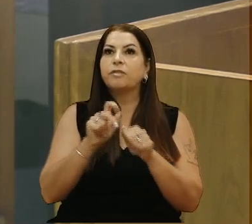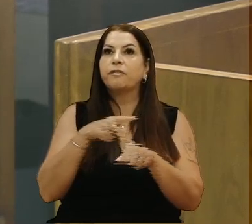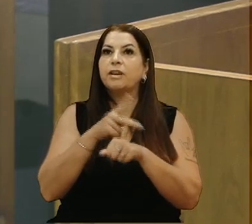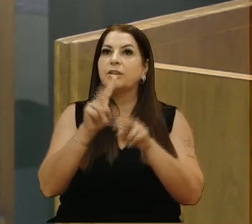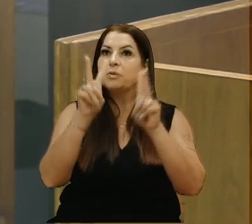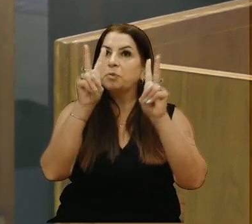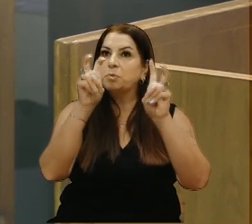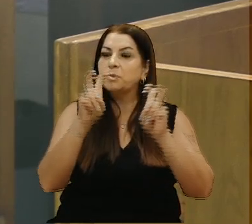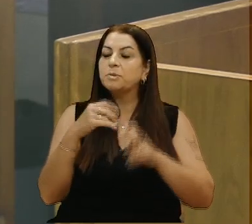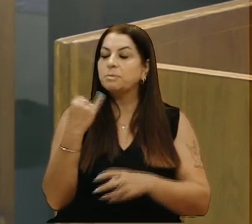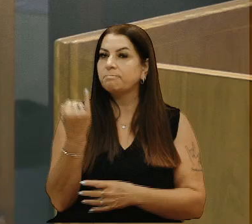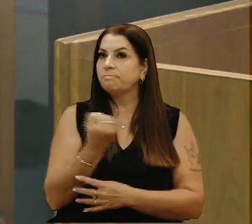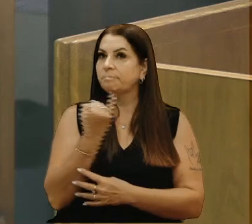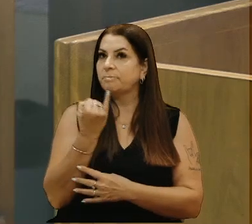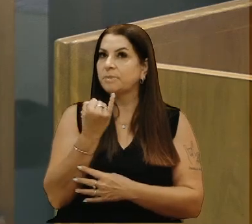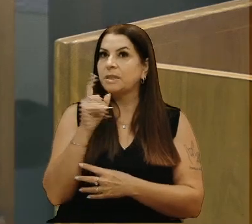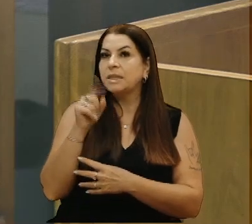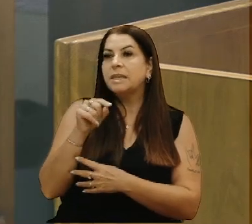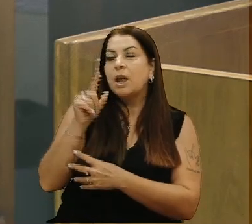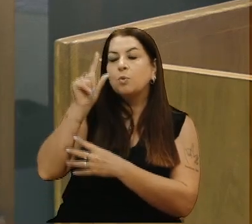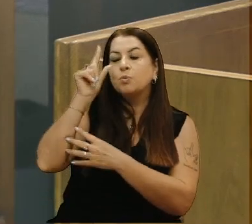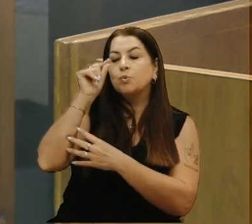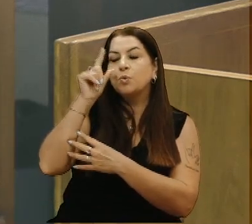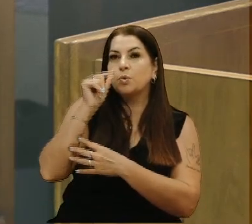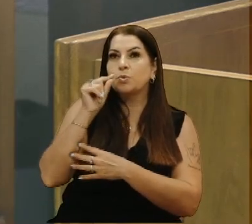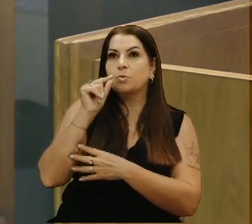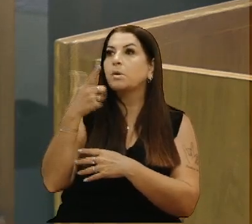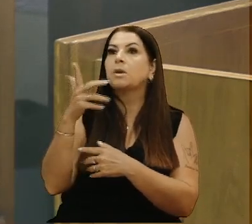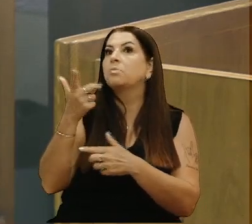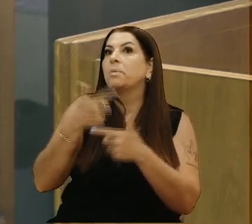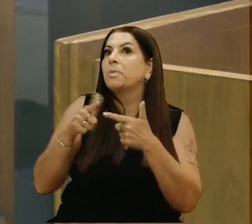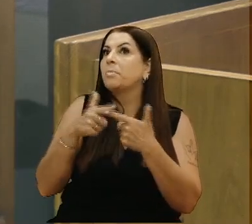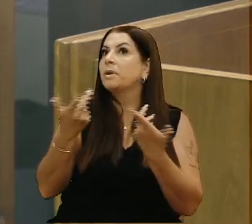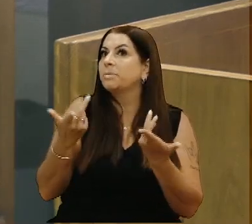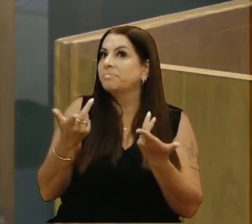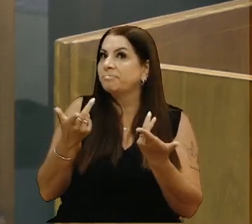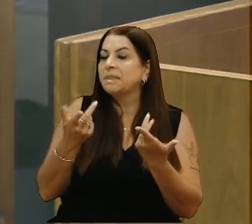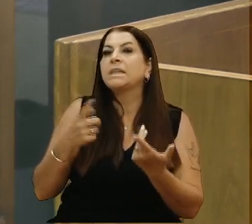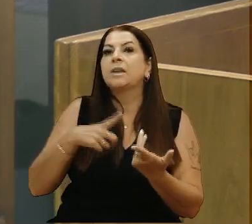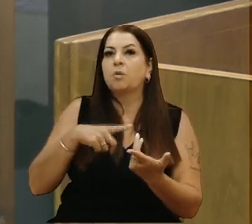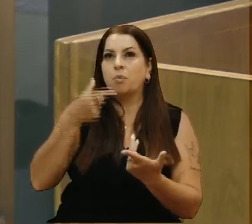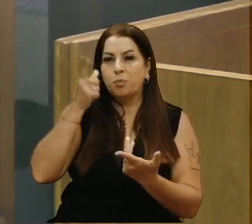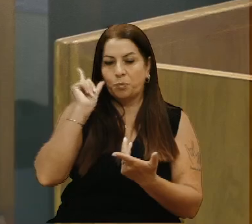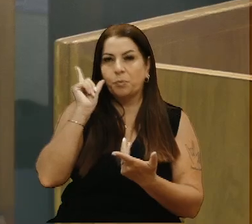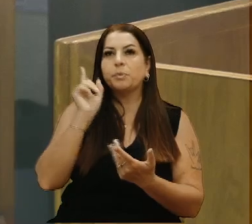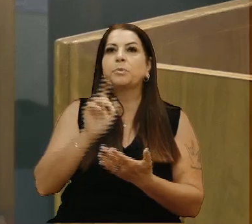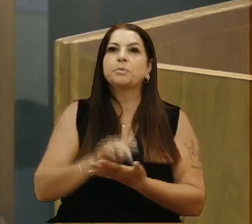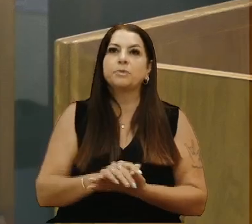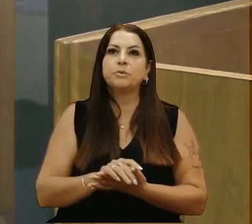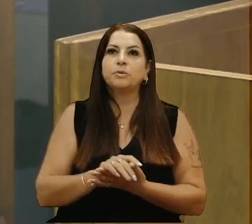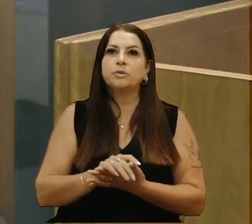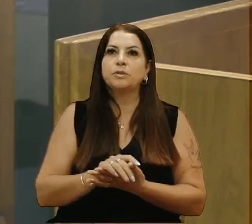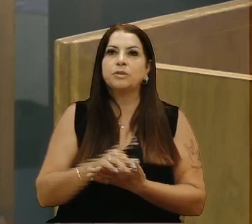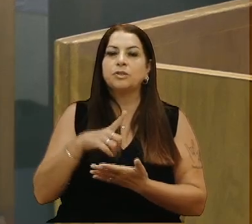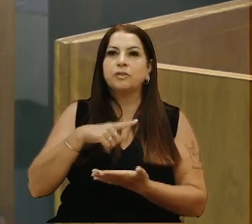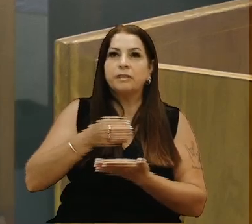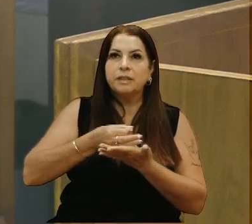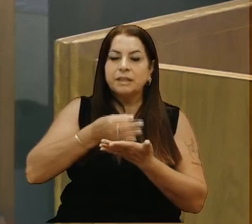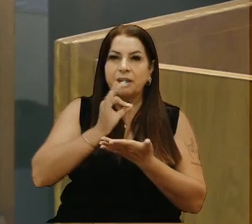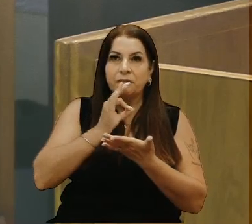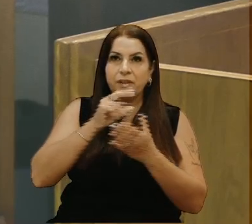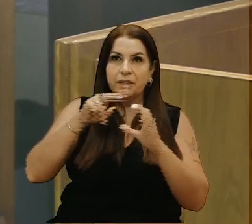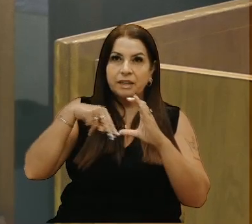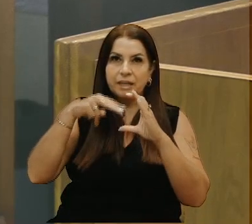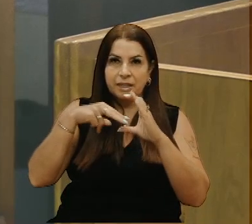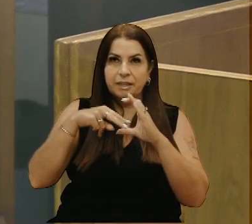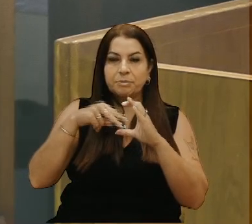tema muito importante, que é o sono. Quem não tem problema com o sono? Ontem eu estive no café da Câmara falando, a